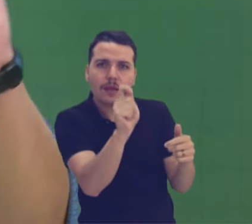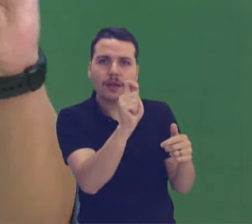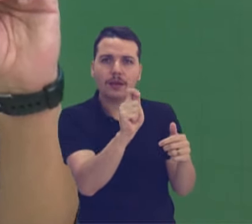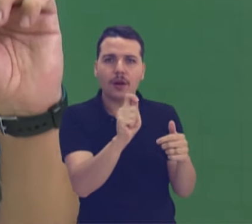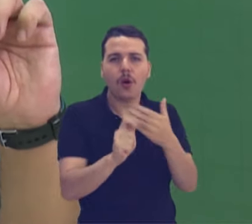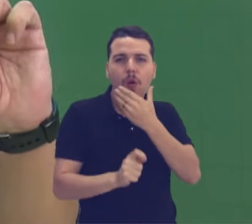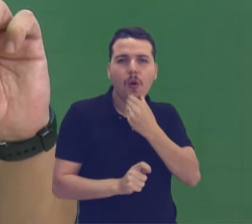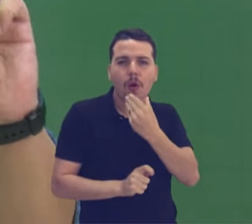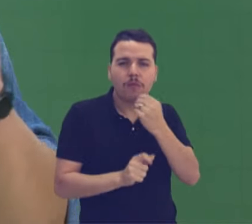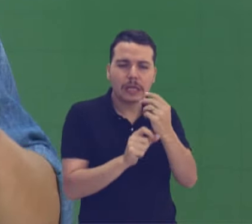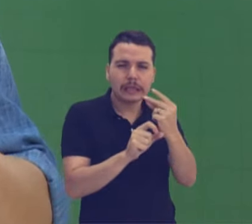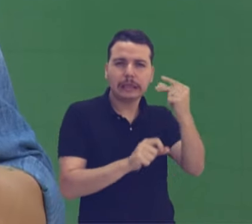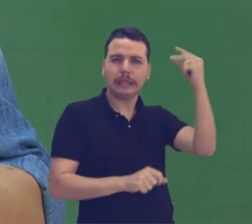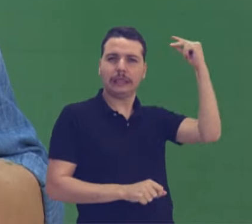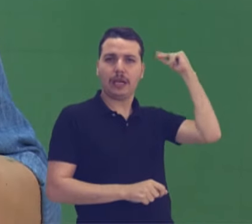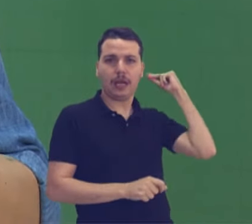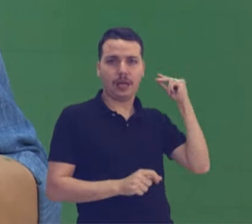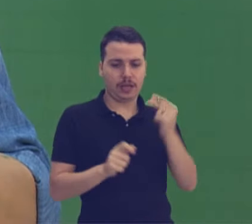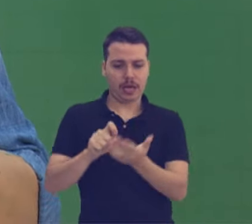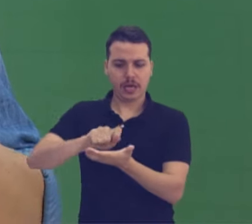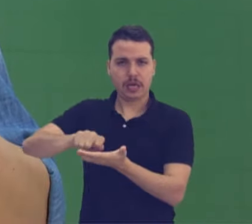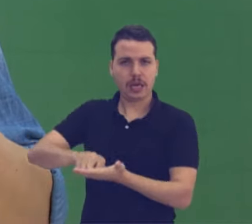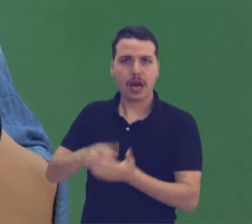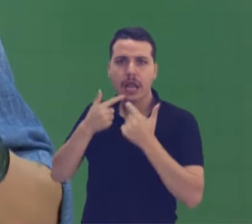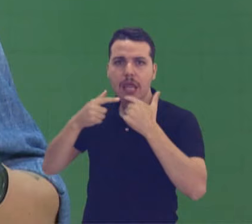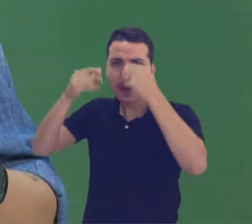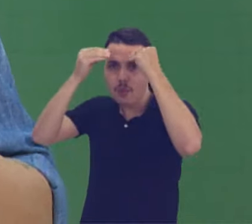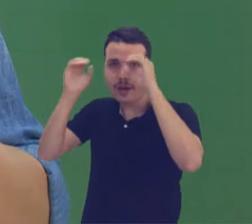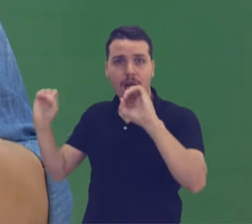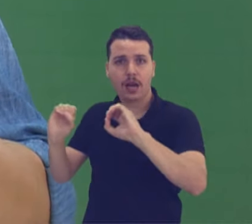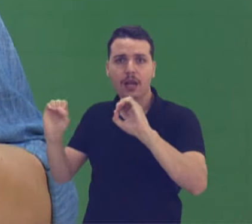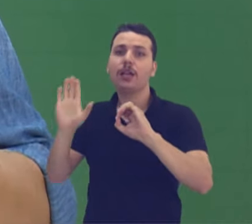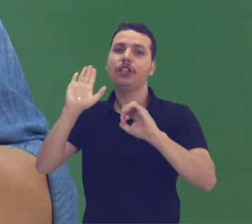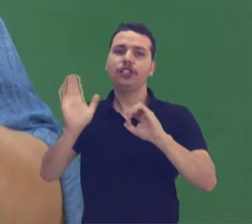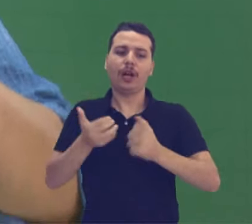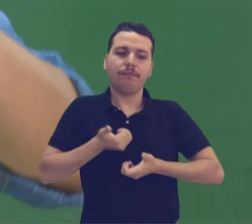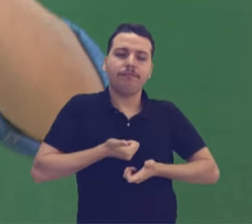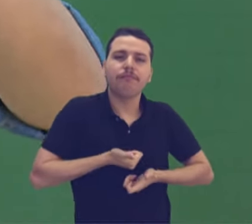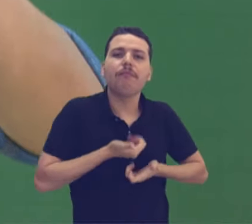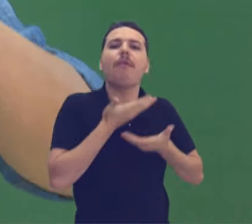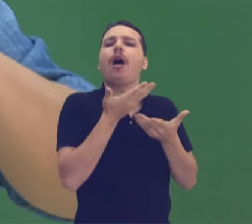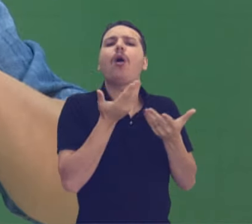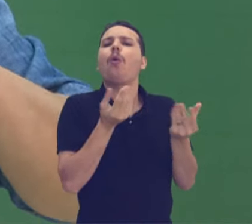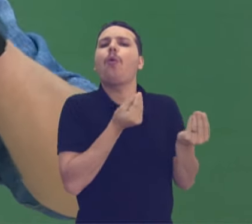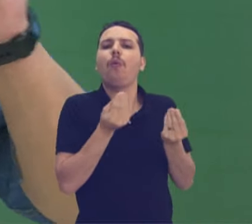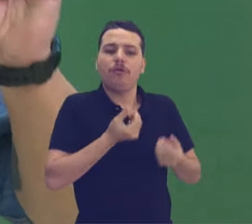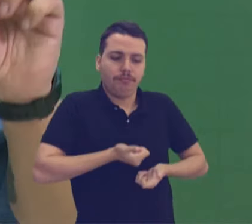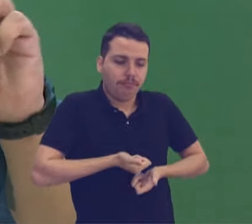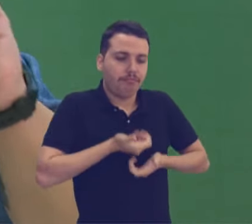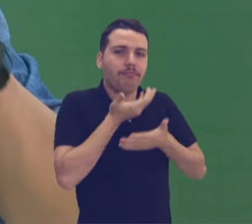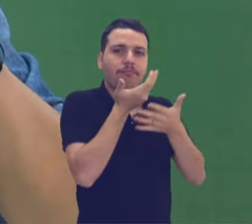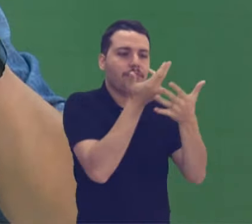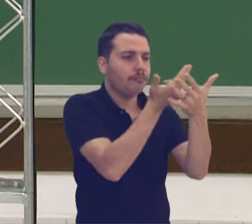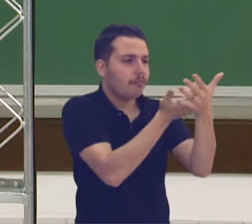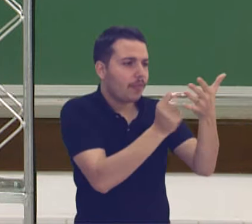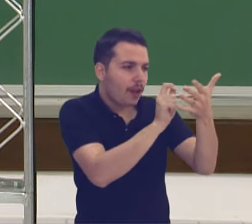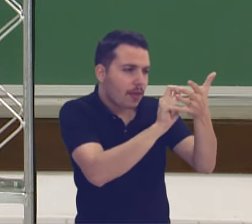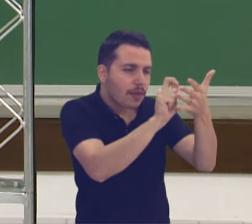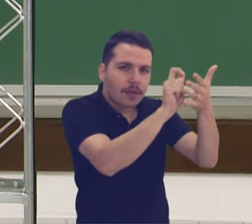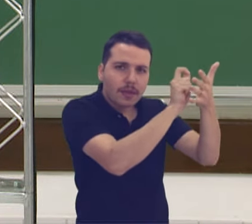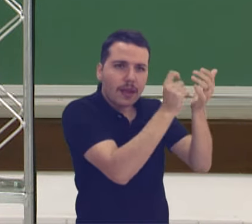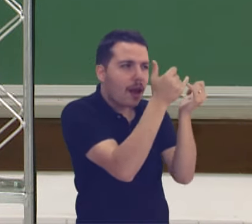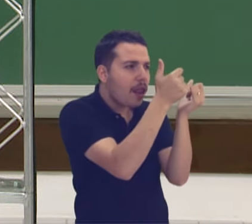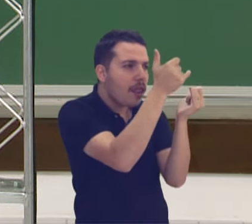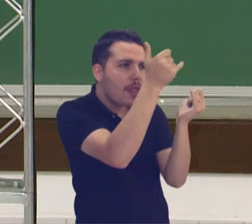desde antes do surgimento da linguagem ele já se expressava através dessas linhas